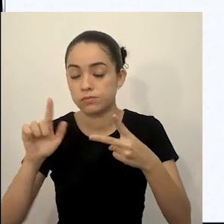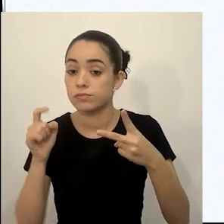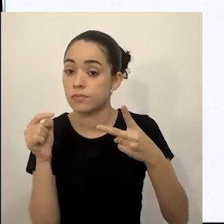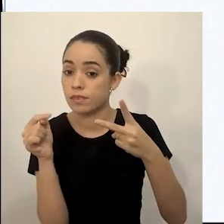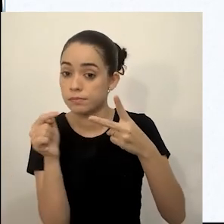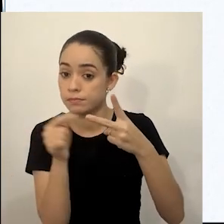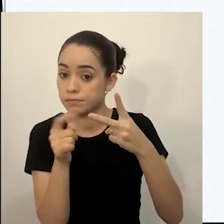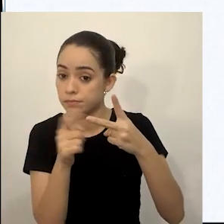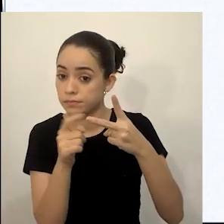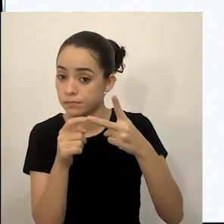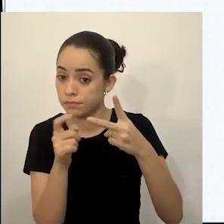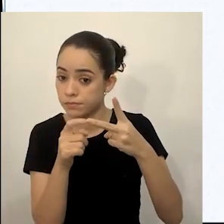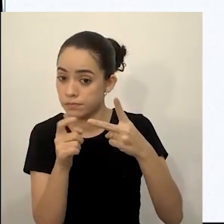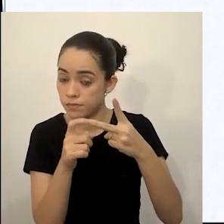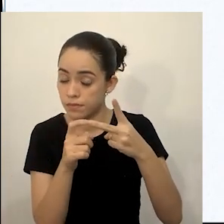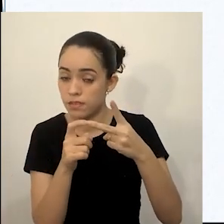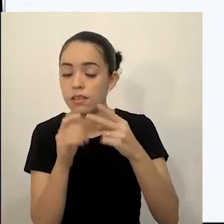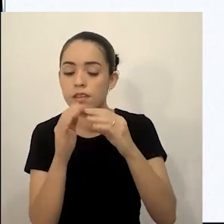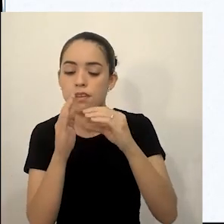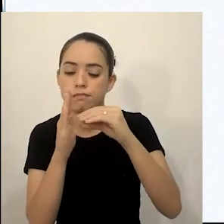O centríolo distal